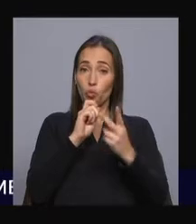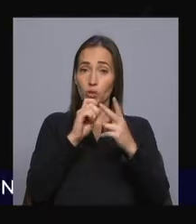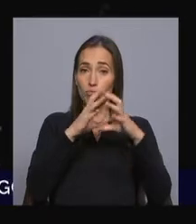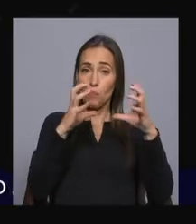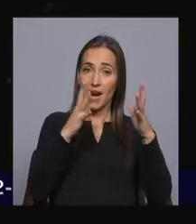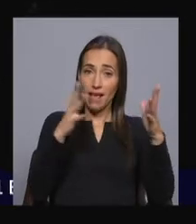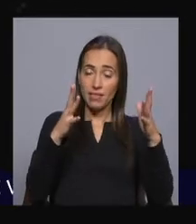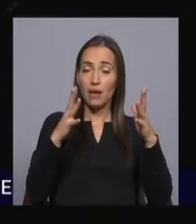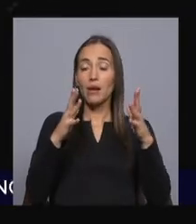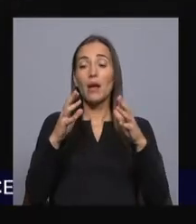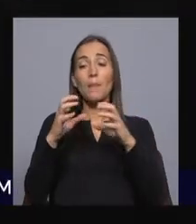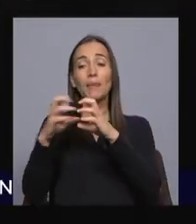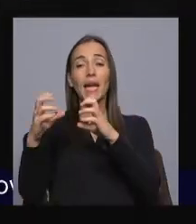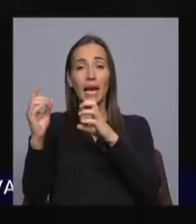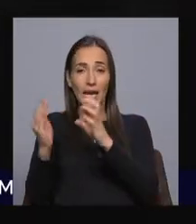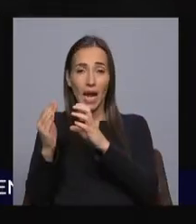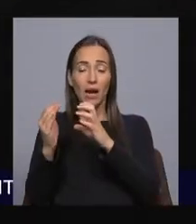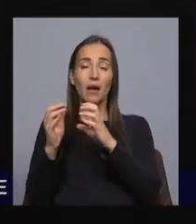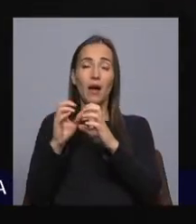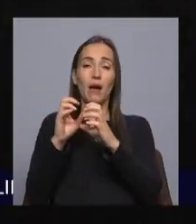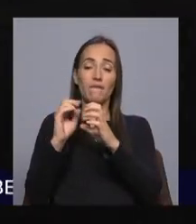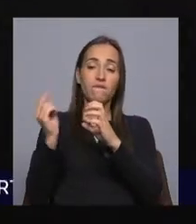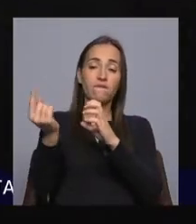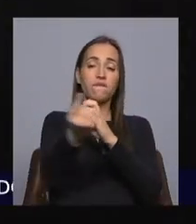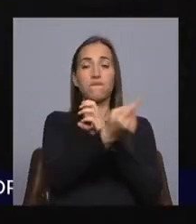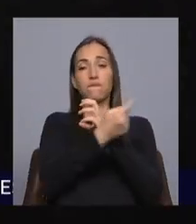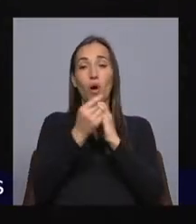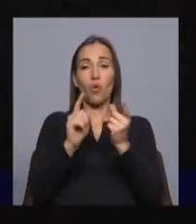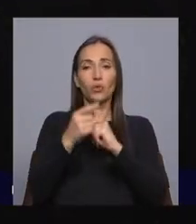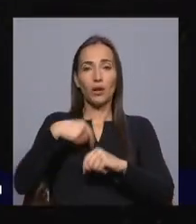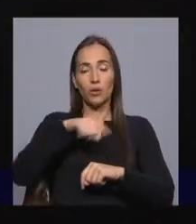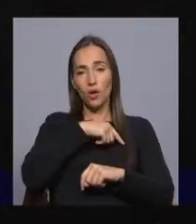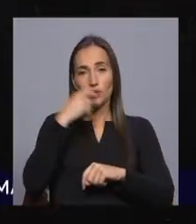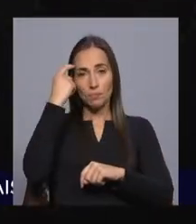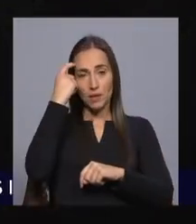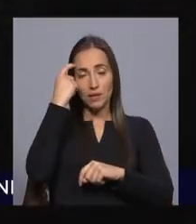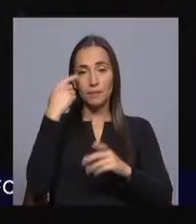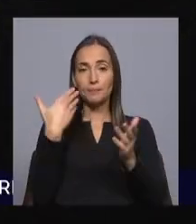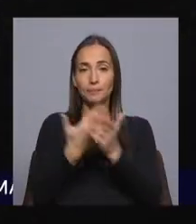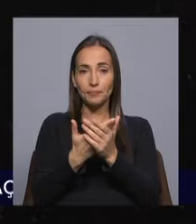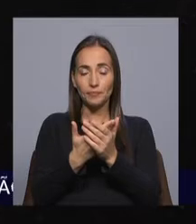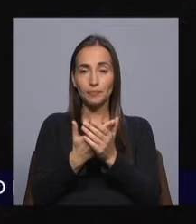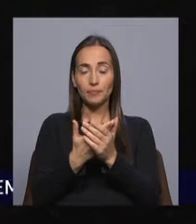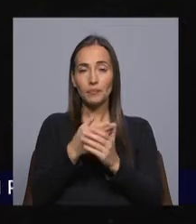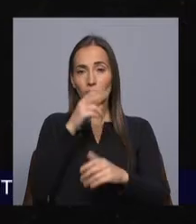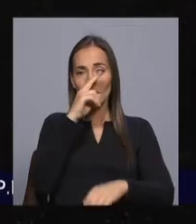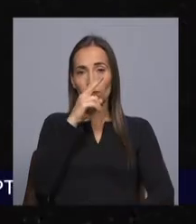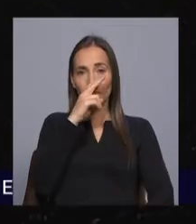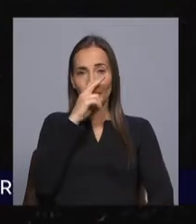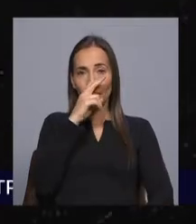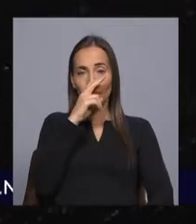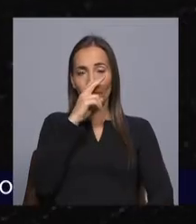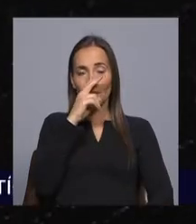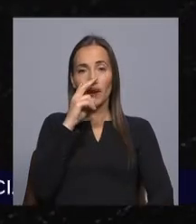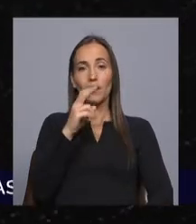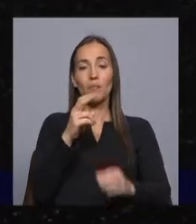nuvem de Magalhães no sentido contrário àquilo que nós pensávamos. E o que é que isso faz? Isso faz com que esta grande corrente de gás e poeira e de